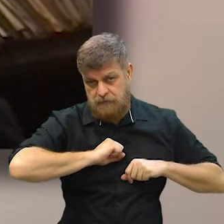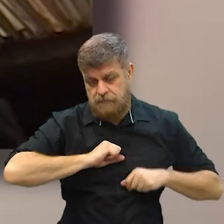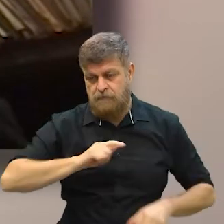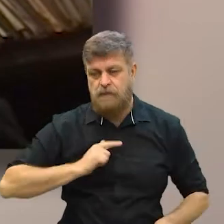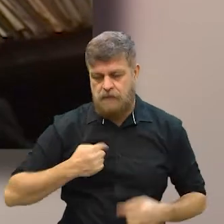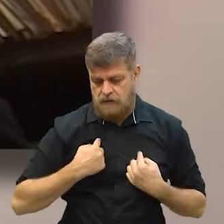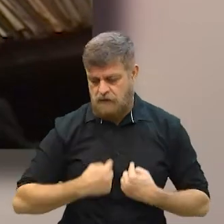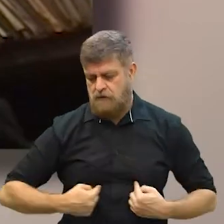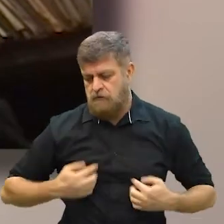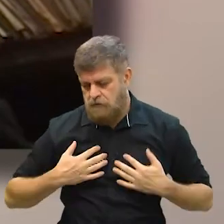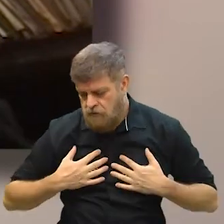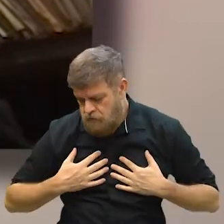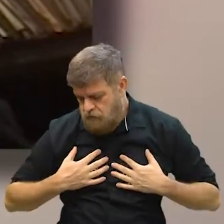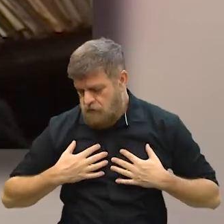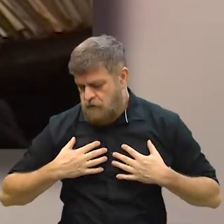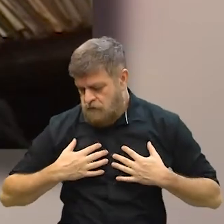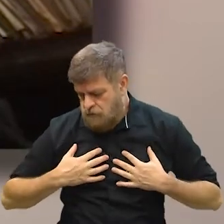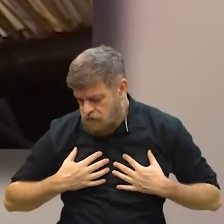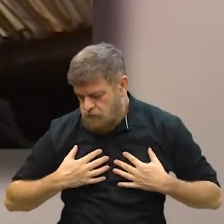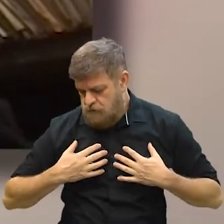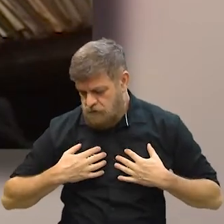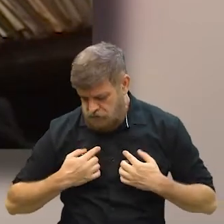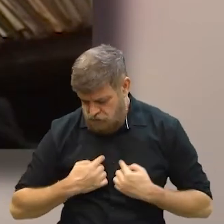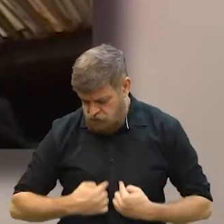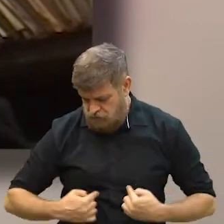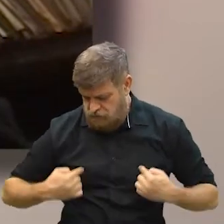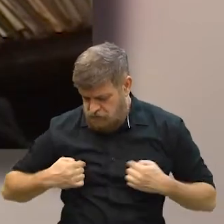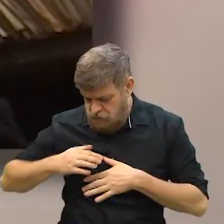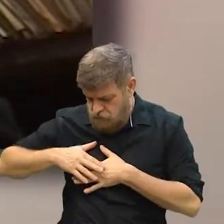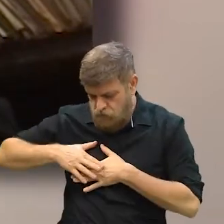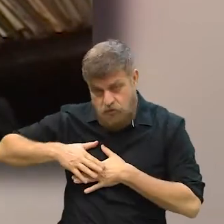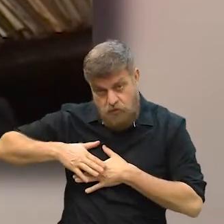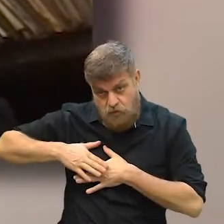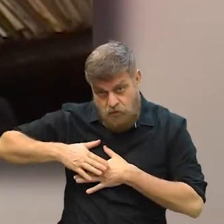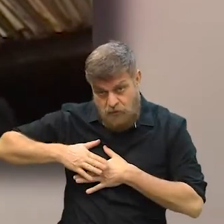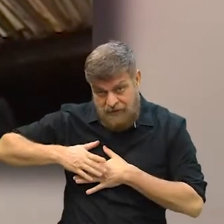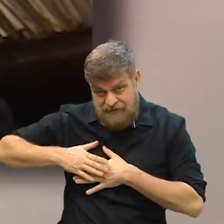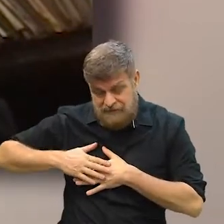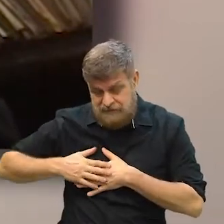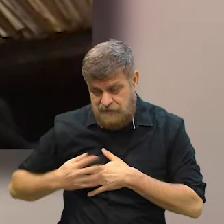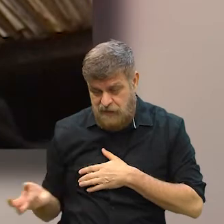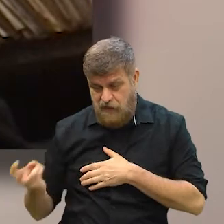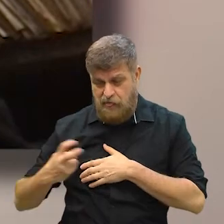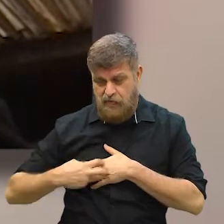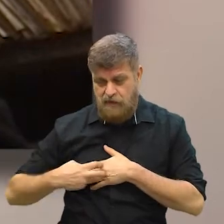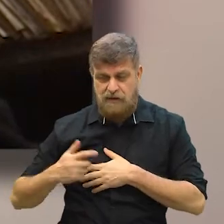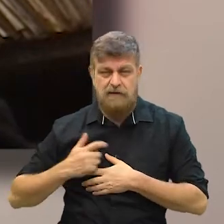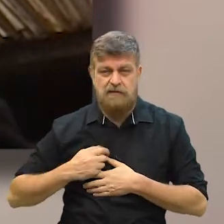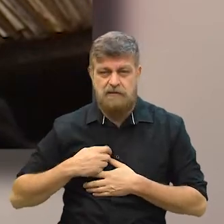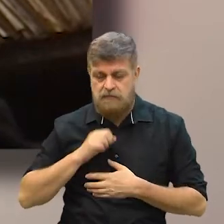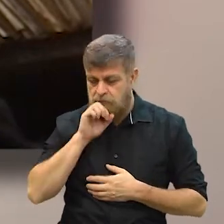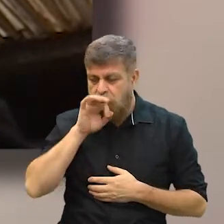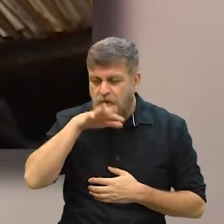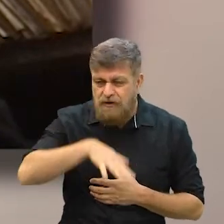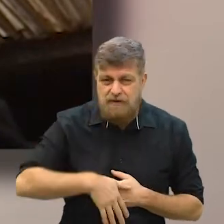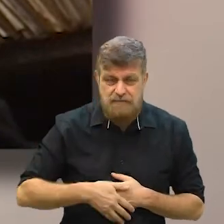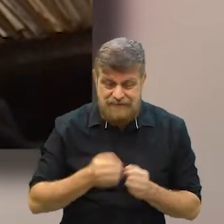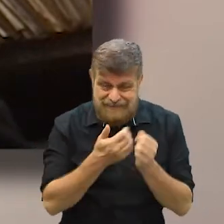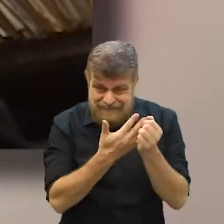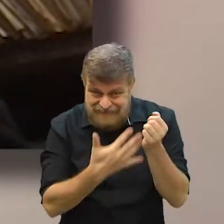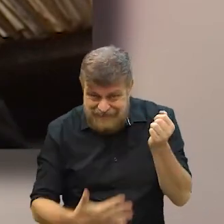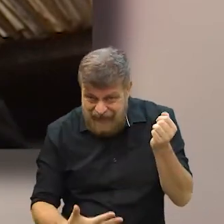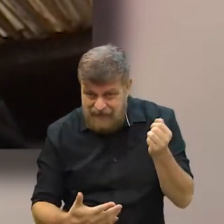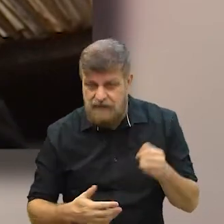oportunistas. É a pneumocistose. São várias doenças oportunistas infecciosas, a tuberculose é